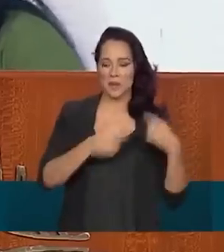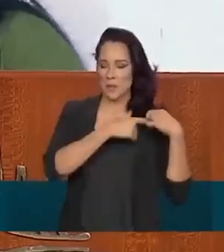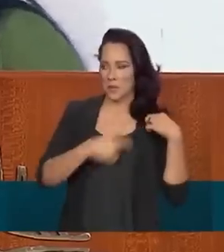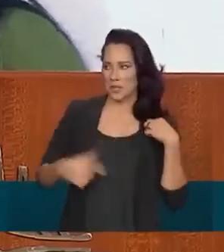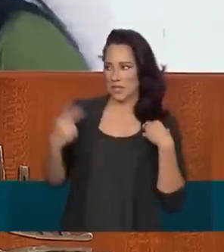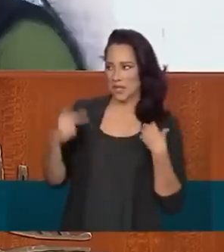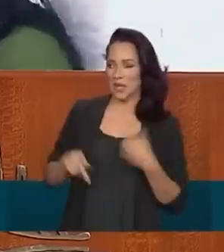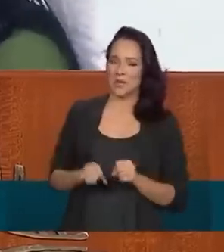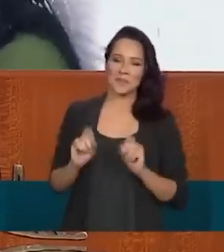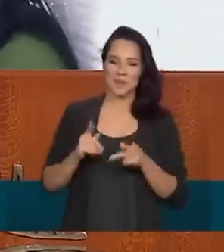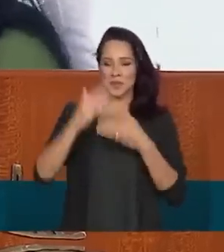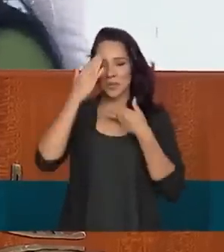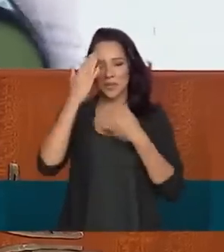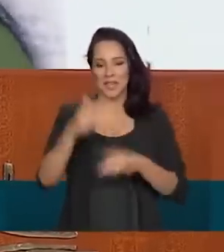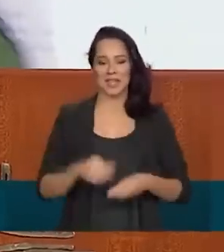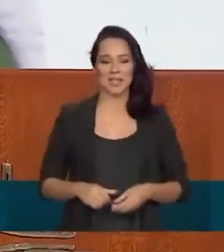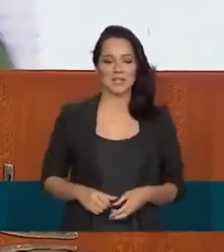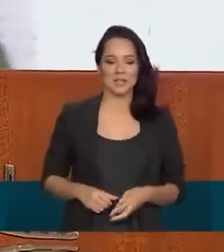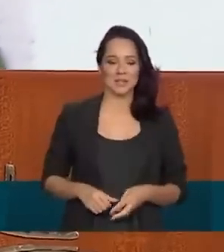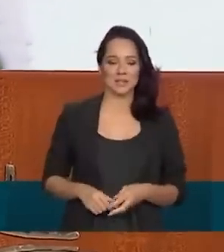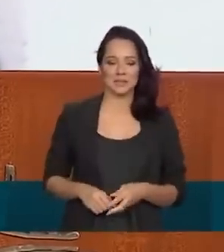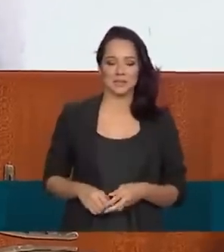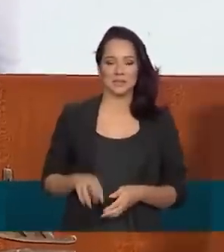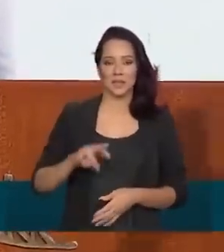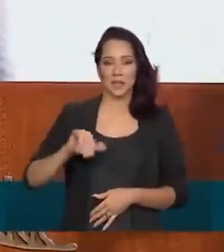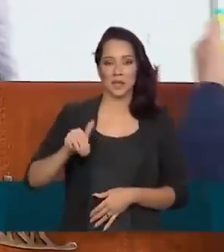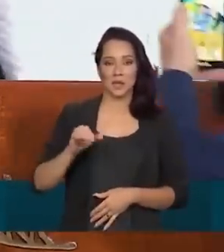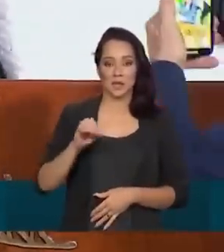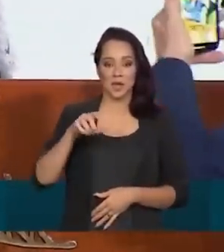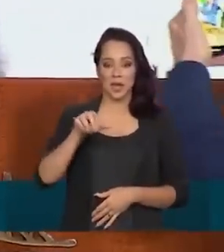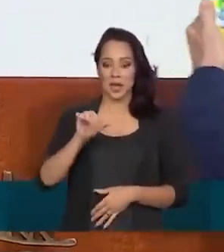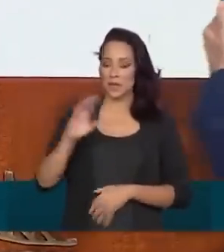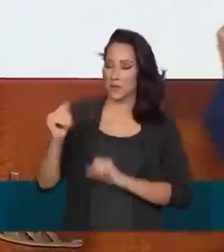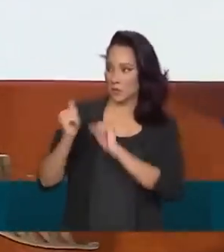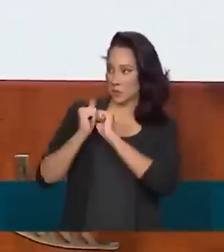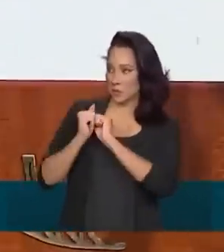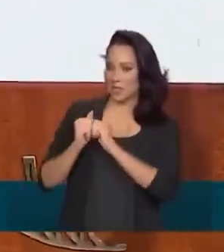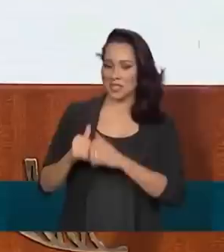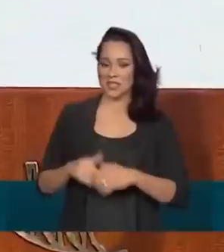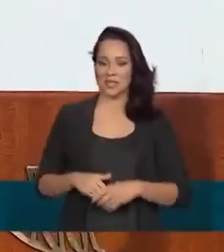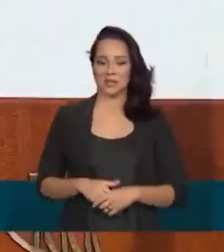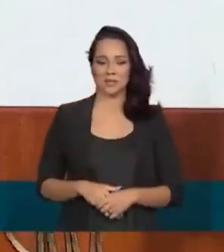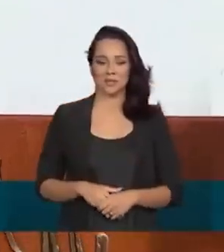sua posse. Tá bom, gente? Muito obrigada, Joênia. Estamos juntas.